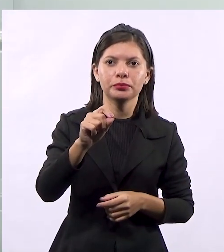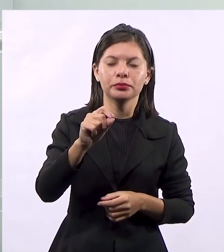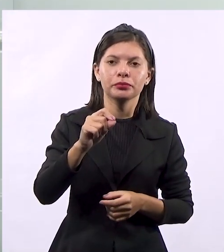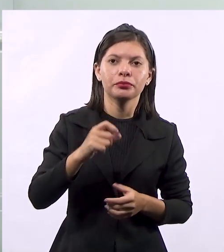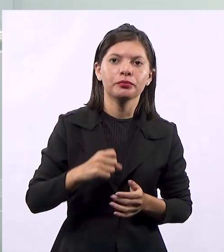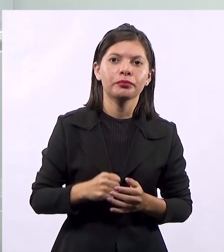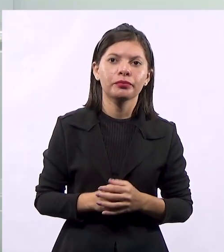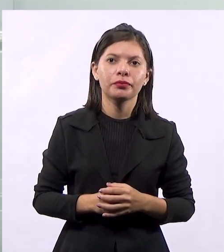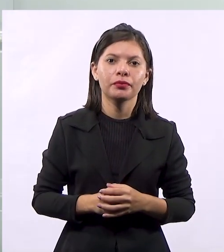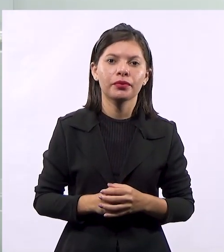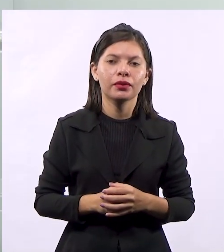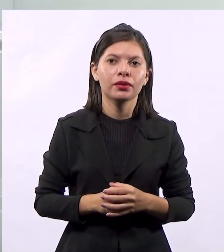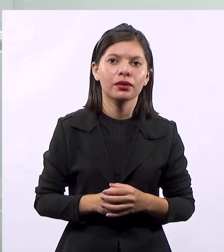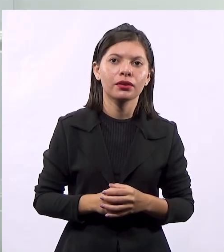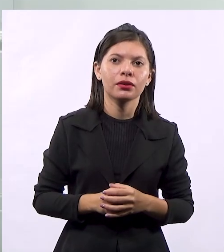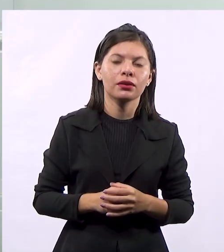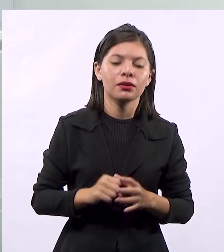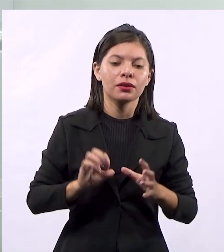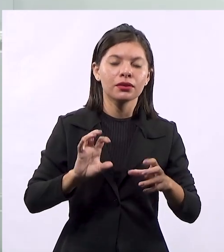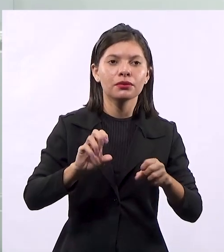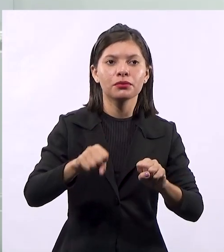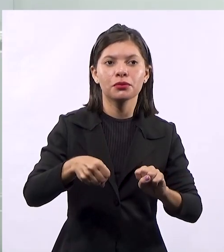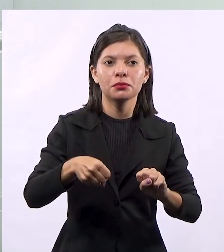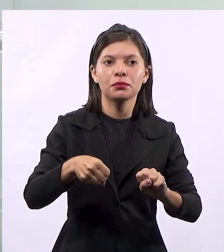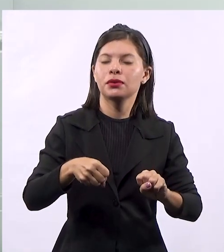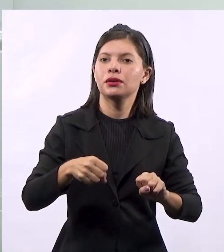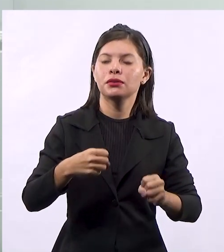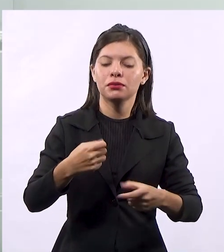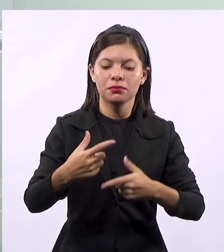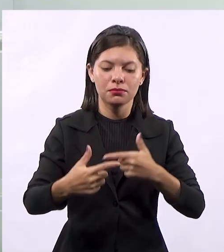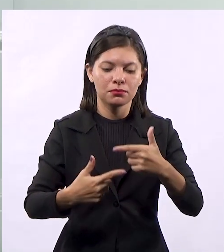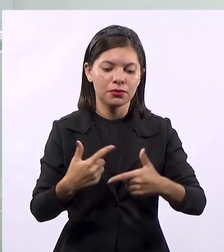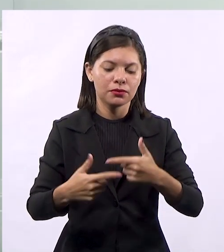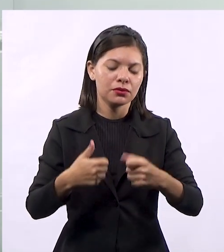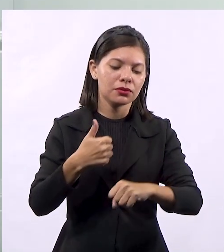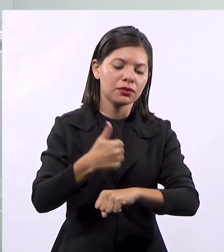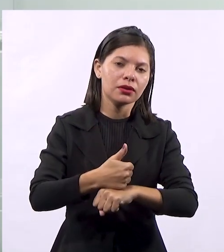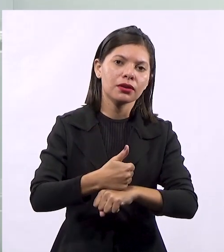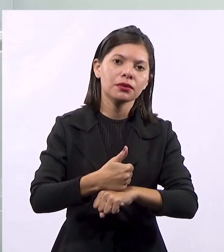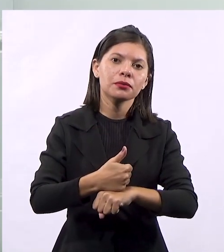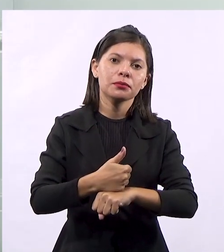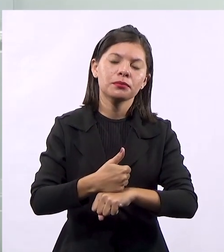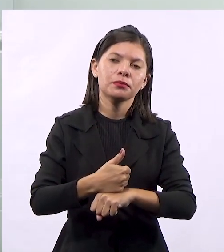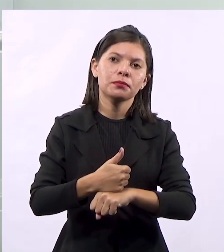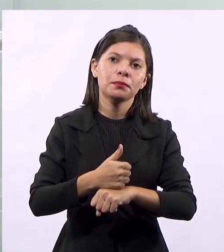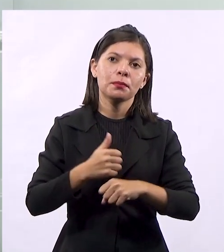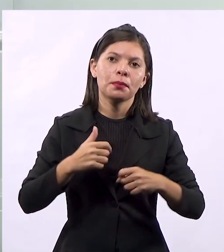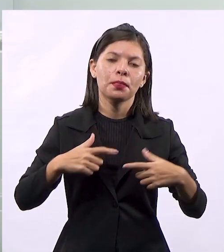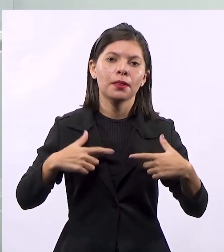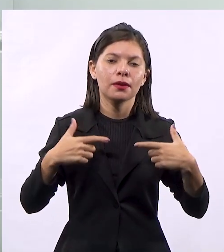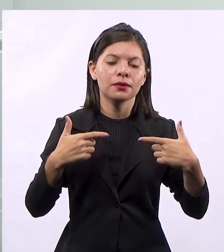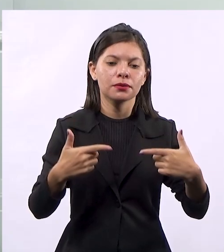a progressão do sistema vai conduzindo a pessoa, o sujeito, para ser